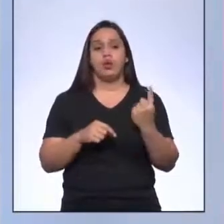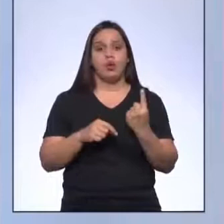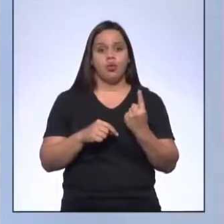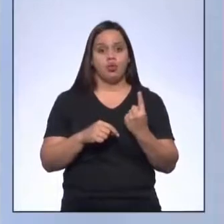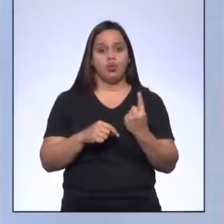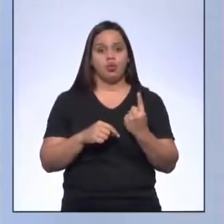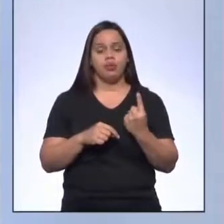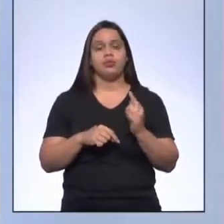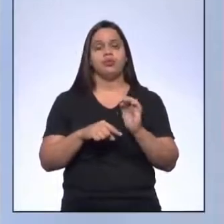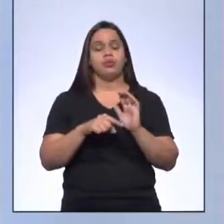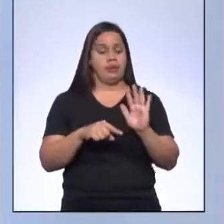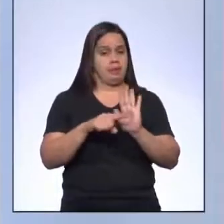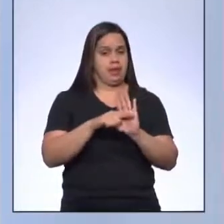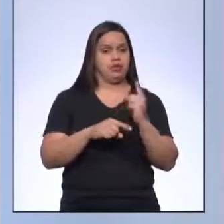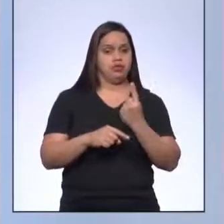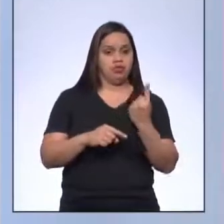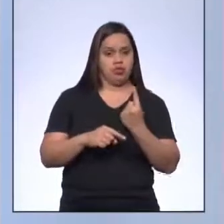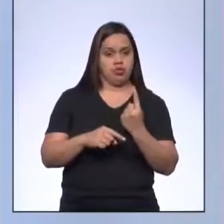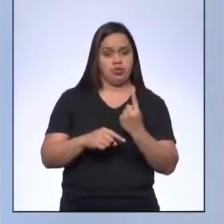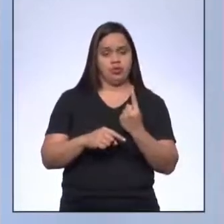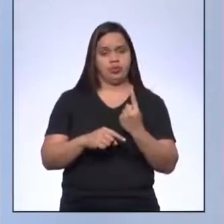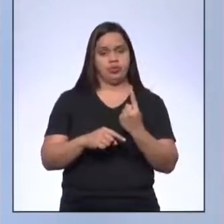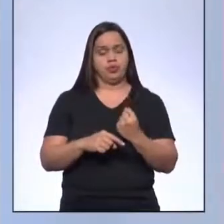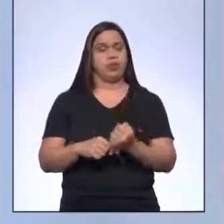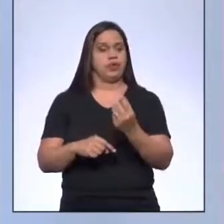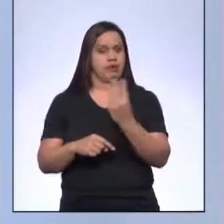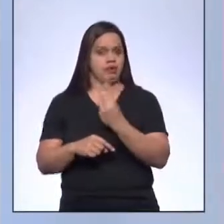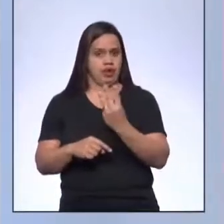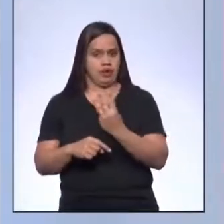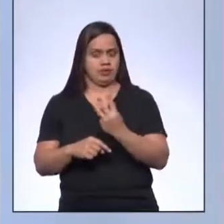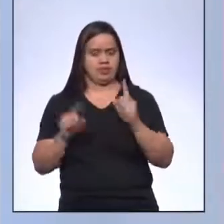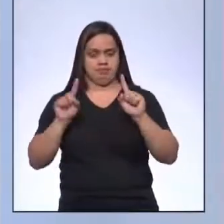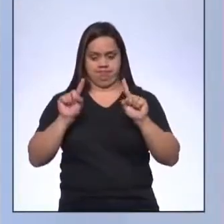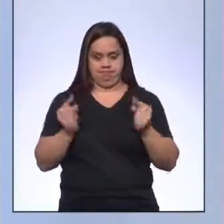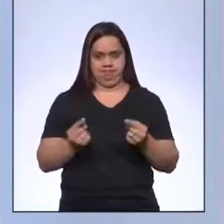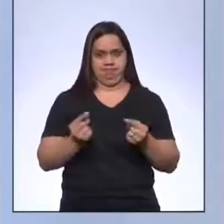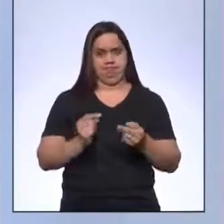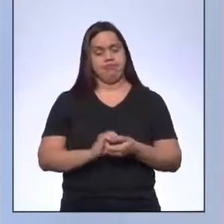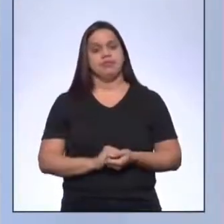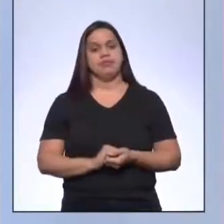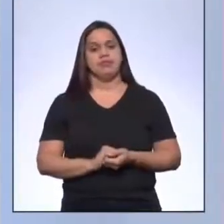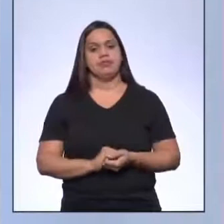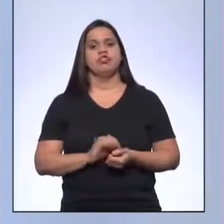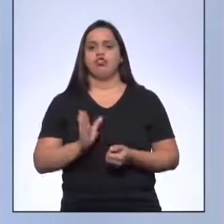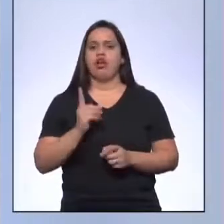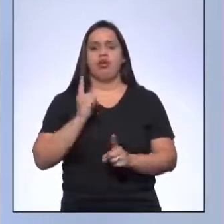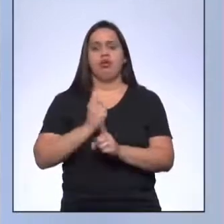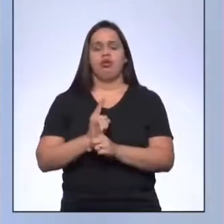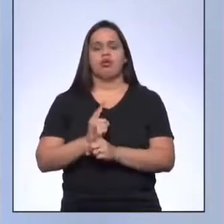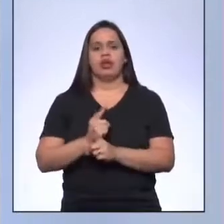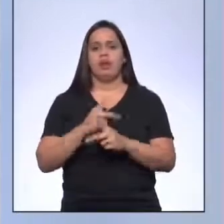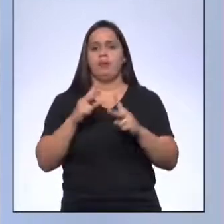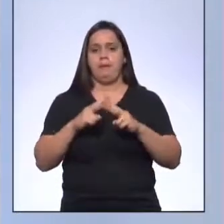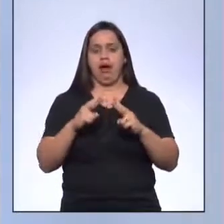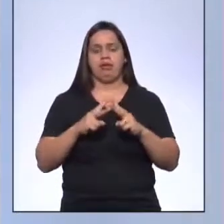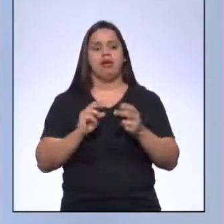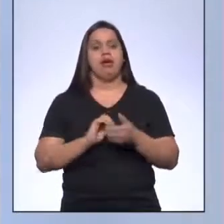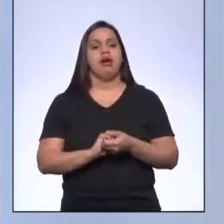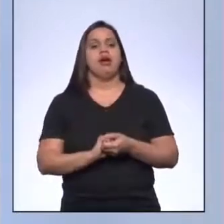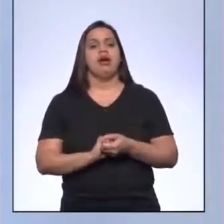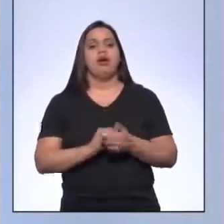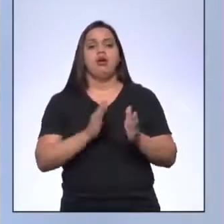xe3 negativo do Y eu achei o par ordenado Vamos para o segundo valor